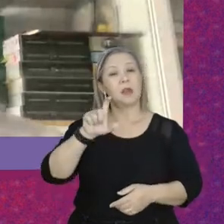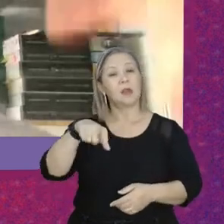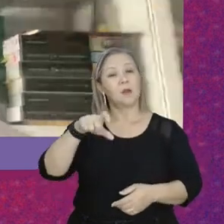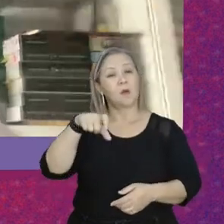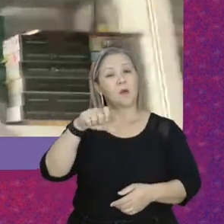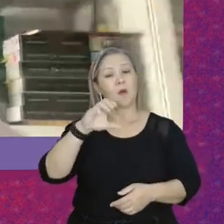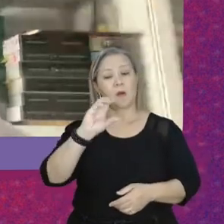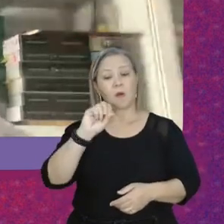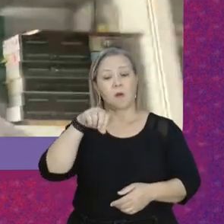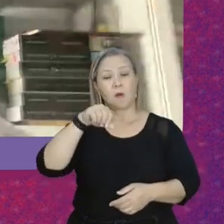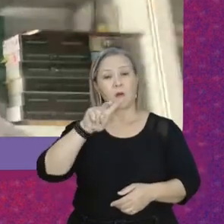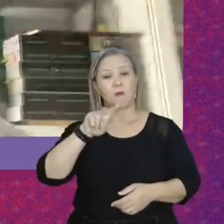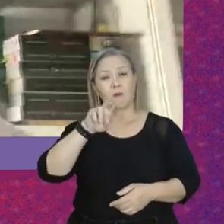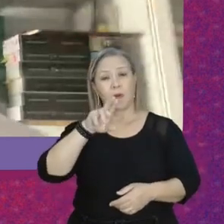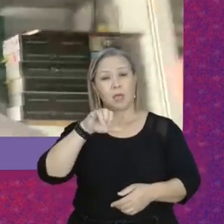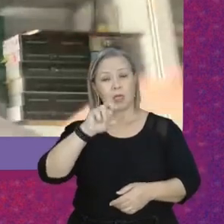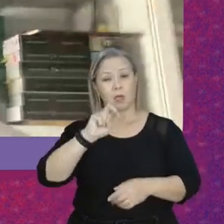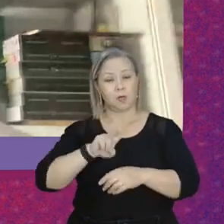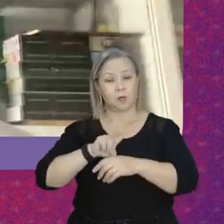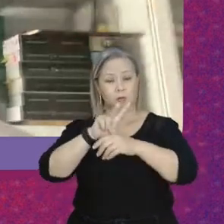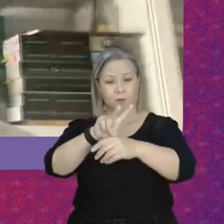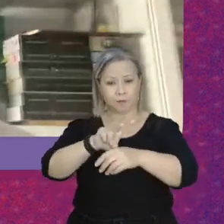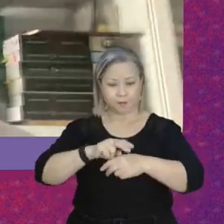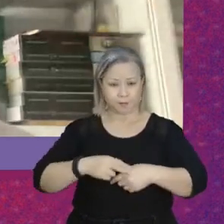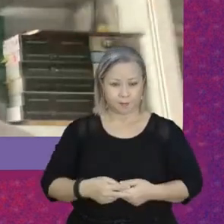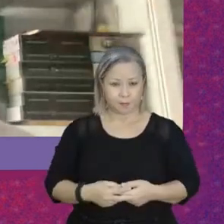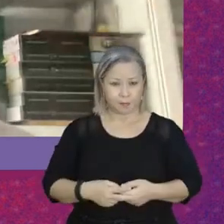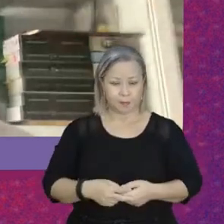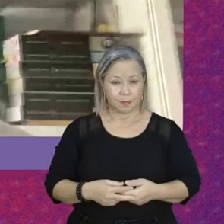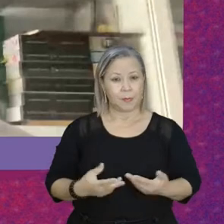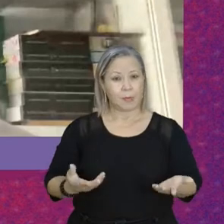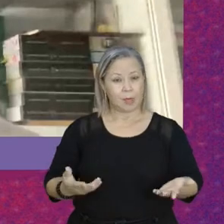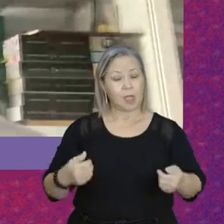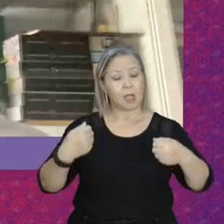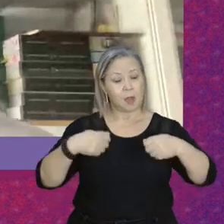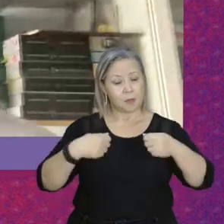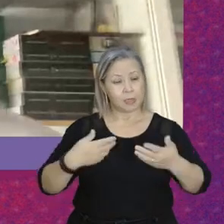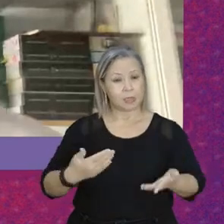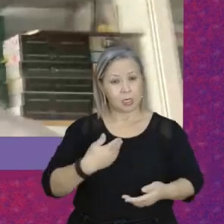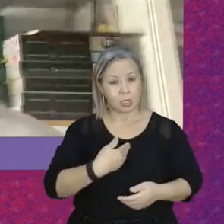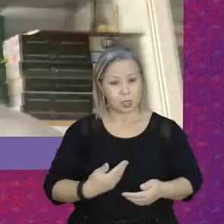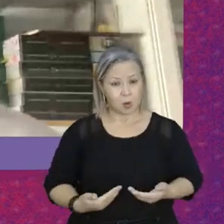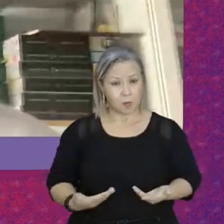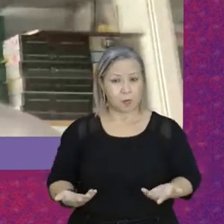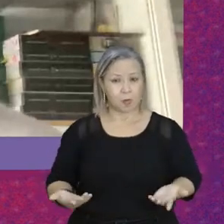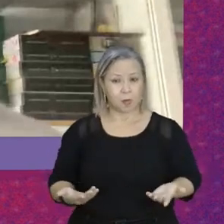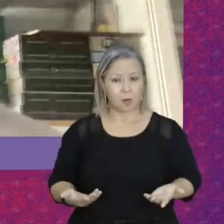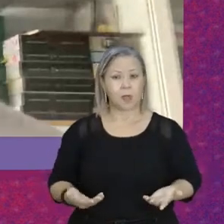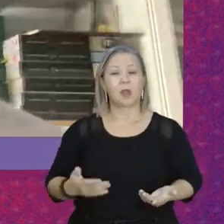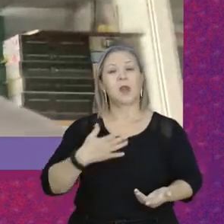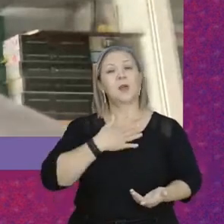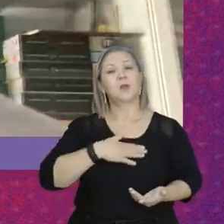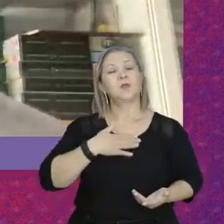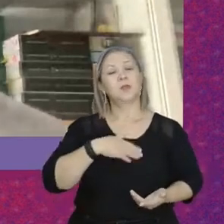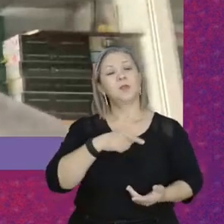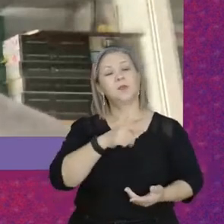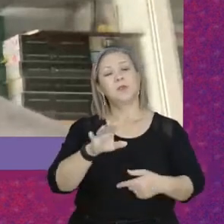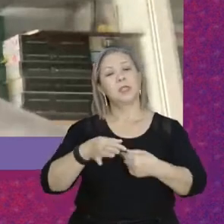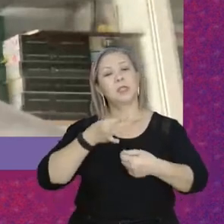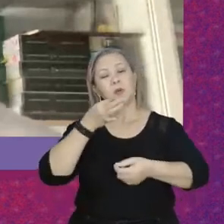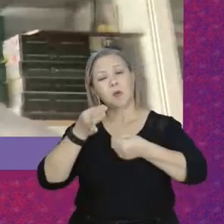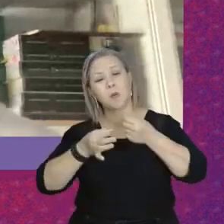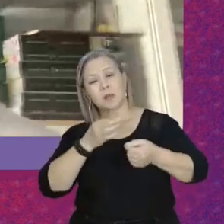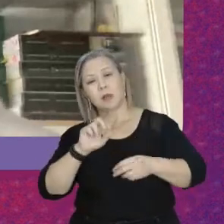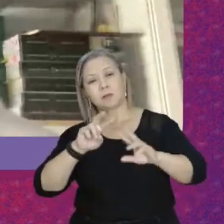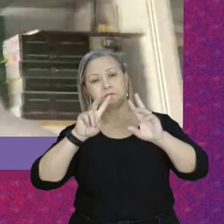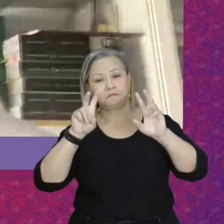supervisão pública do atendimento e o controle público do atendimento. Então, eu gostaria que vocês comentassem